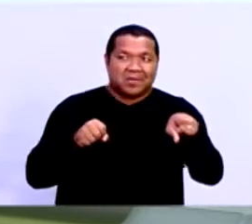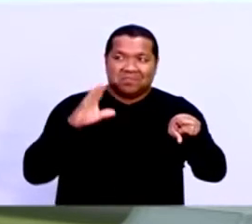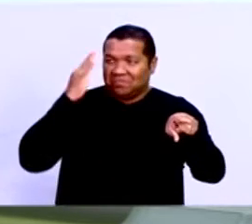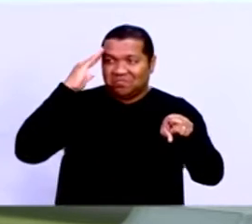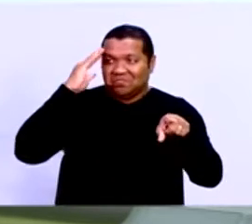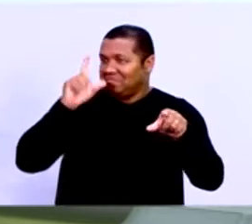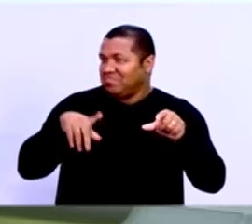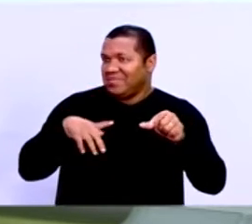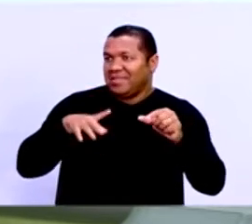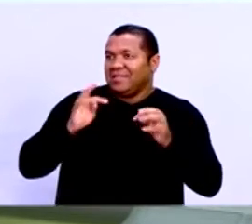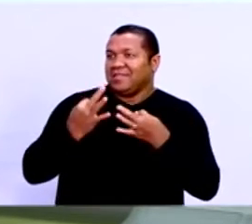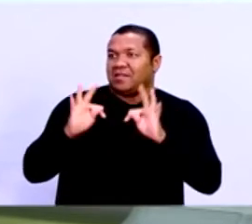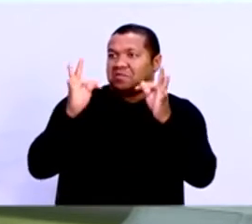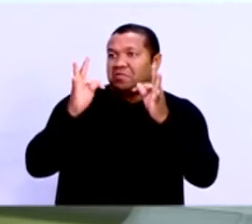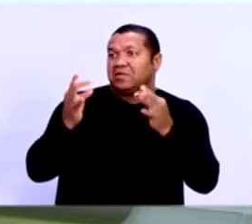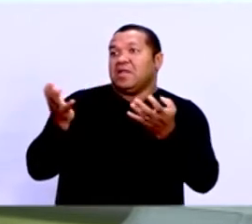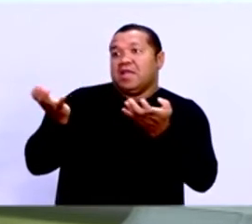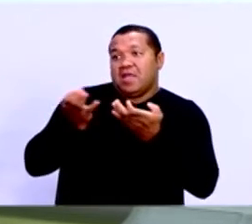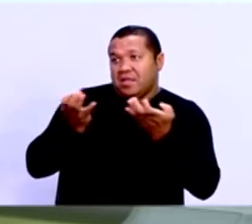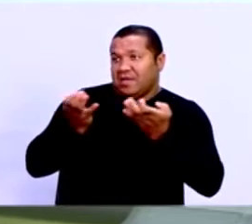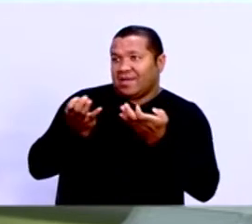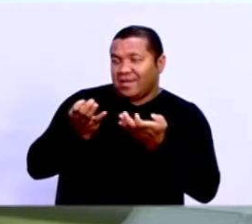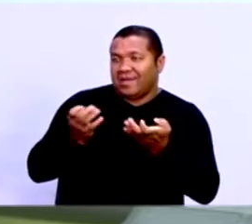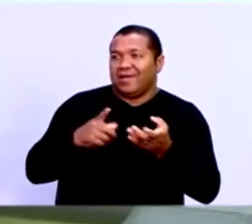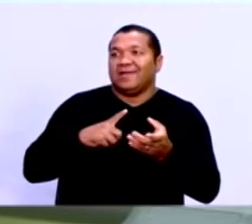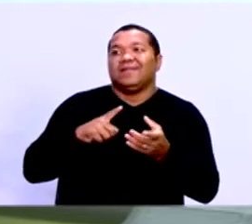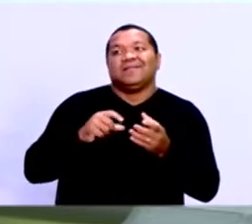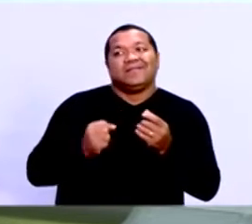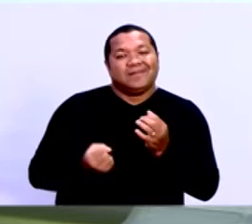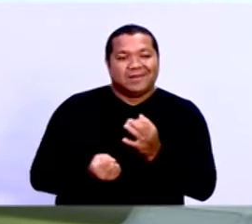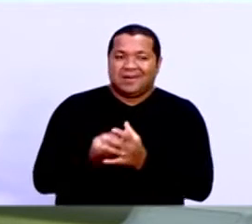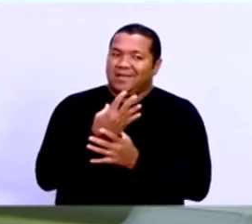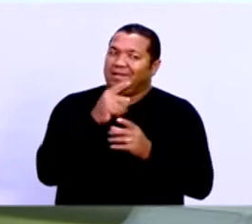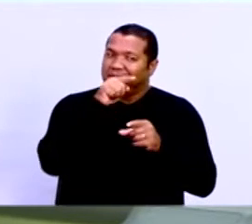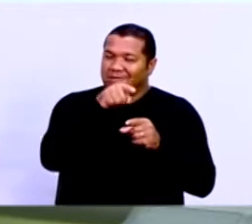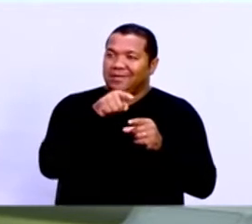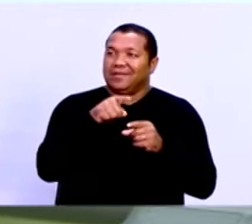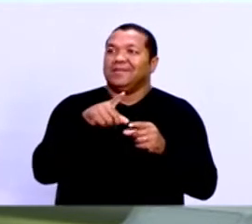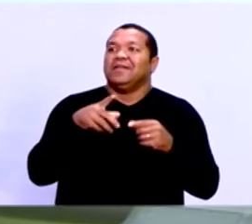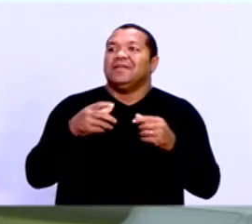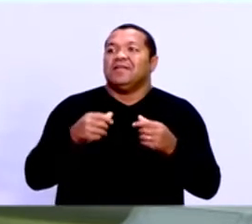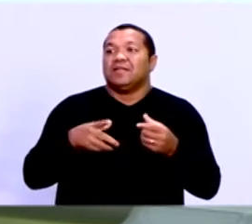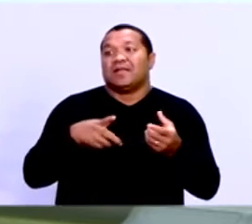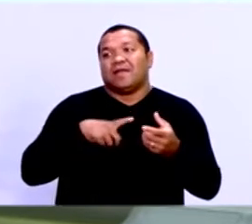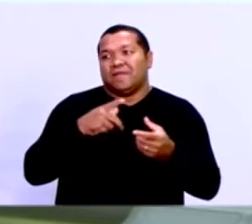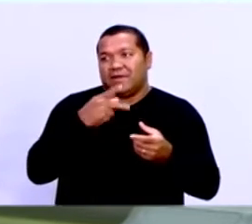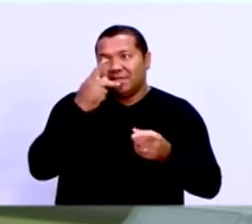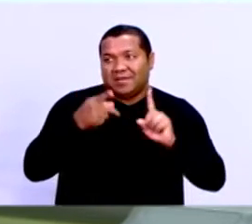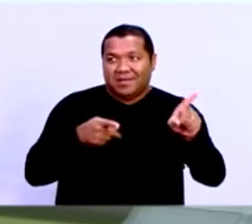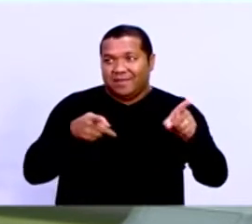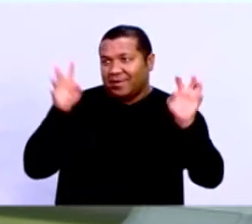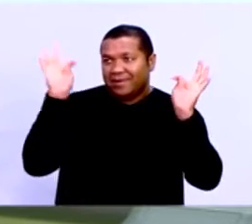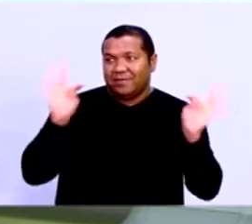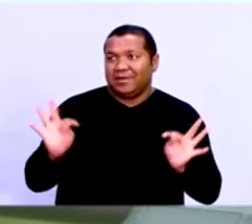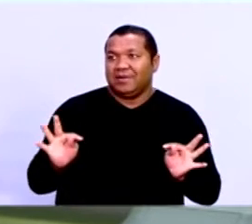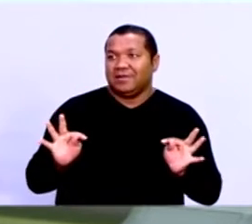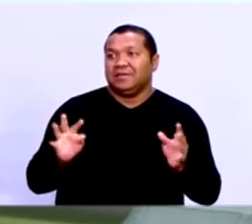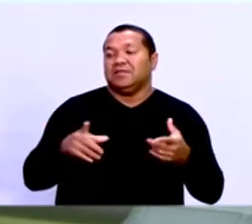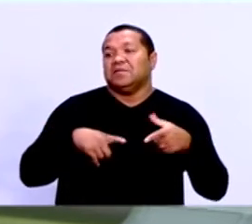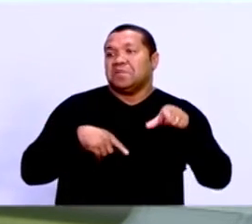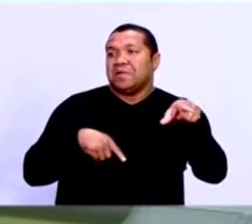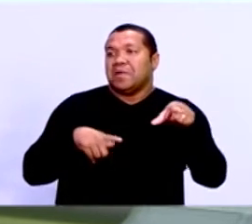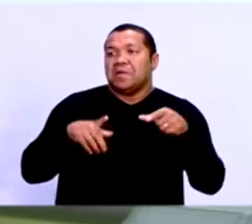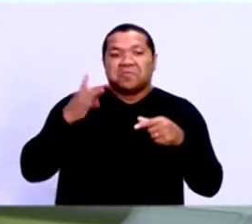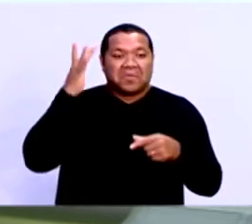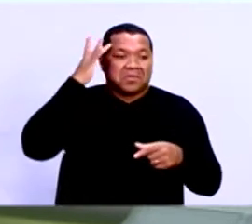ele quer agradar o cliente mas ele não quer saber como você vai fazer isso porque como